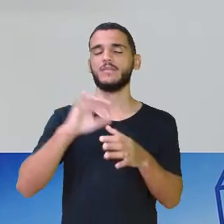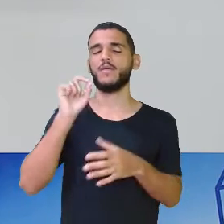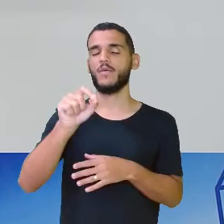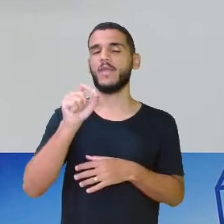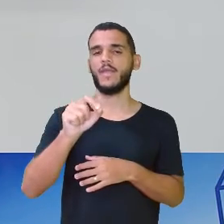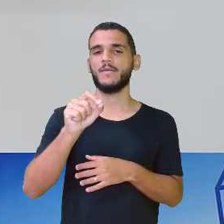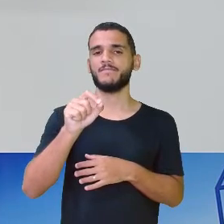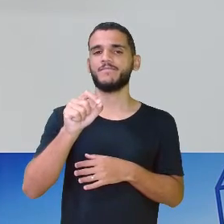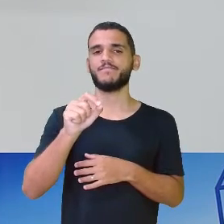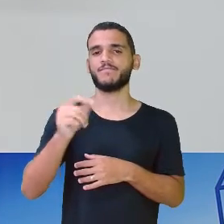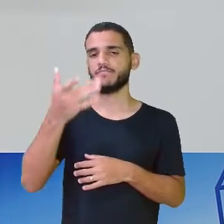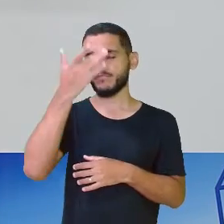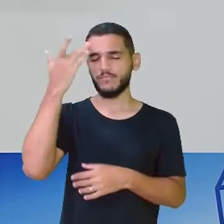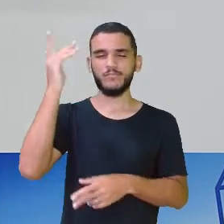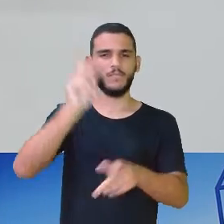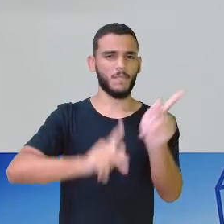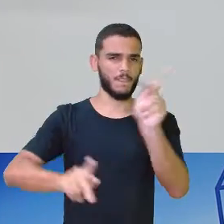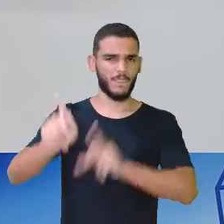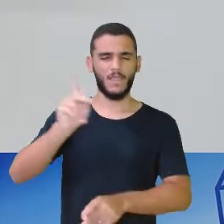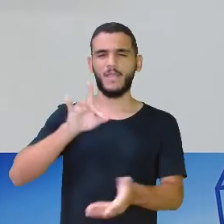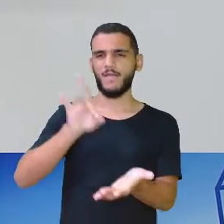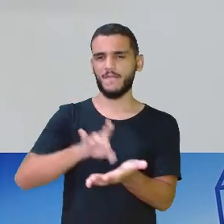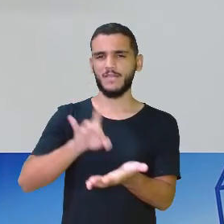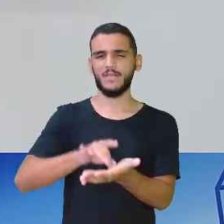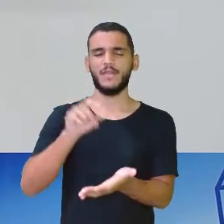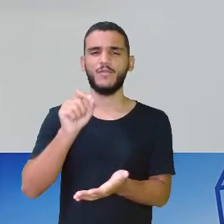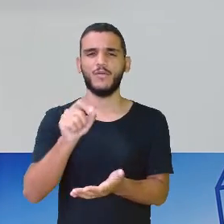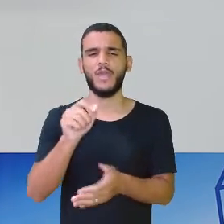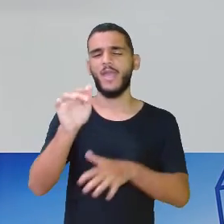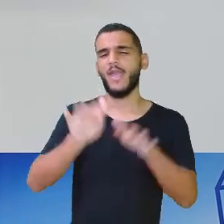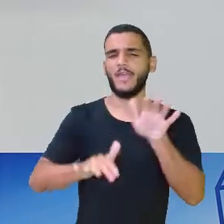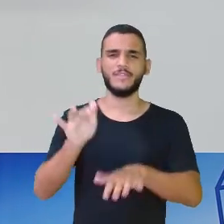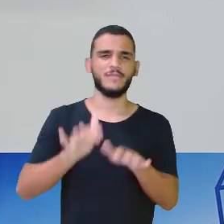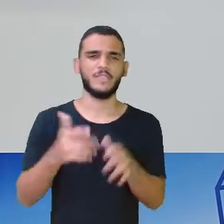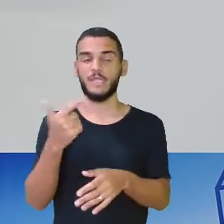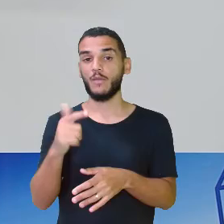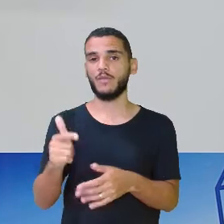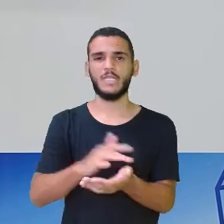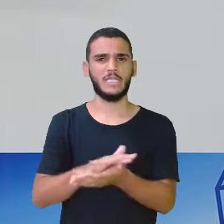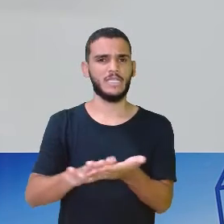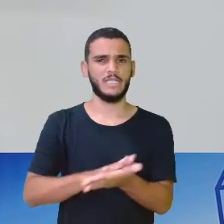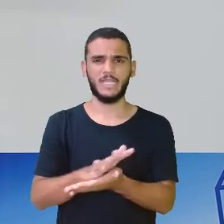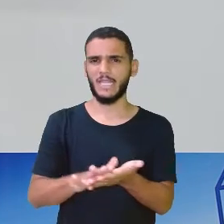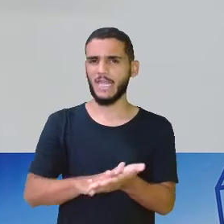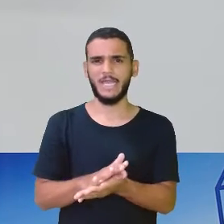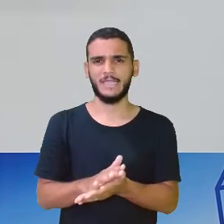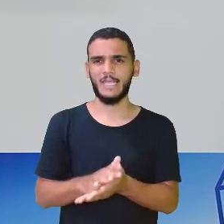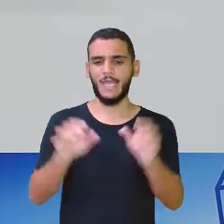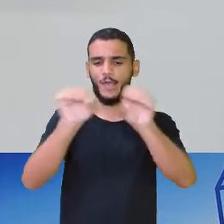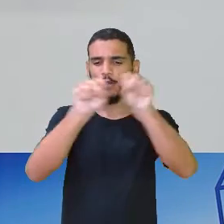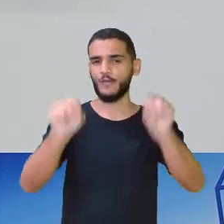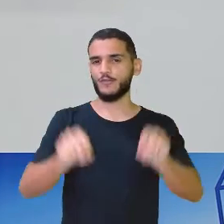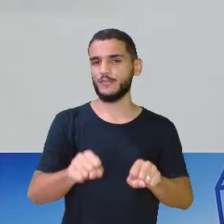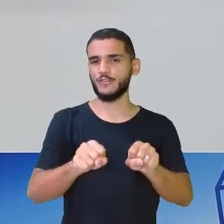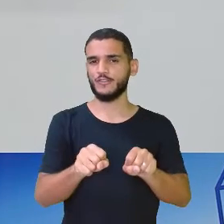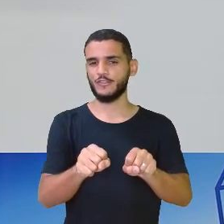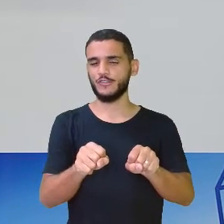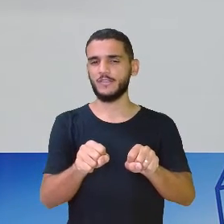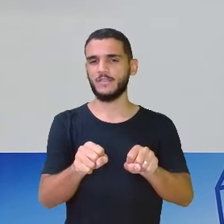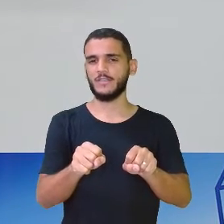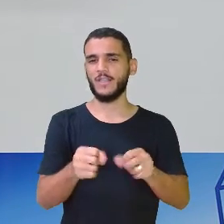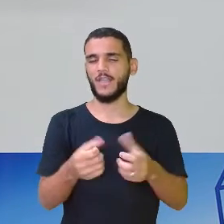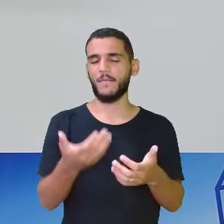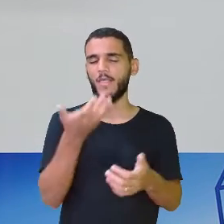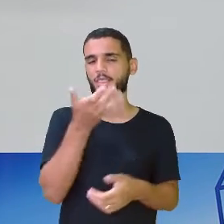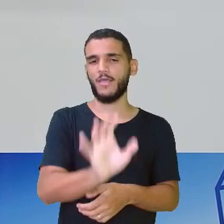populistas, né? Que na realidade muitas vezes eles não têm nada de antissistema. Eles apenas utilizam